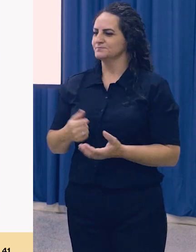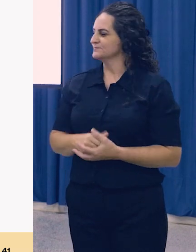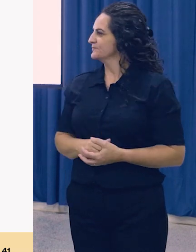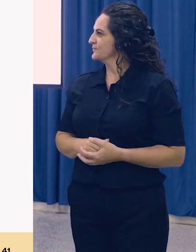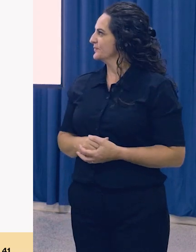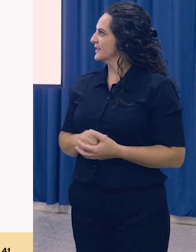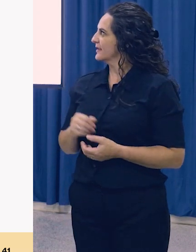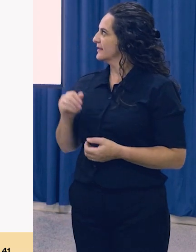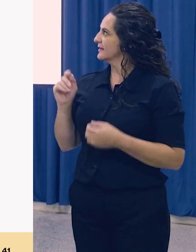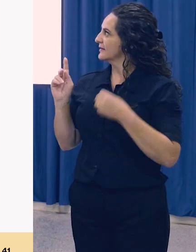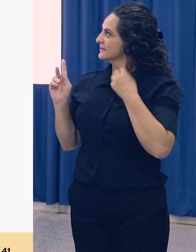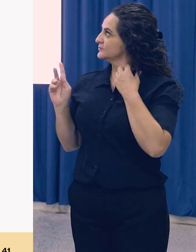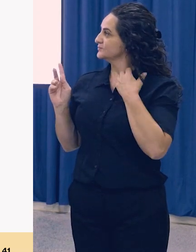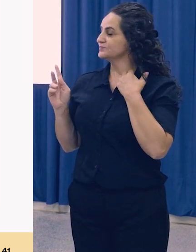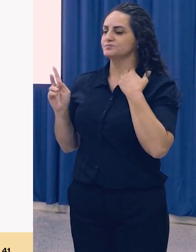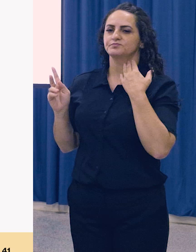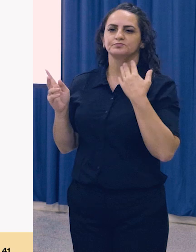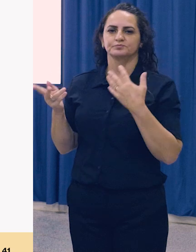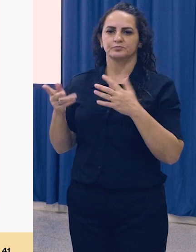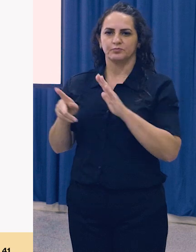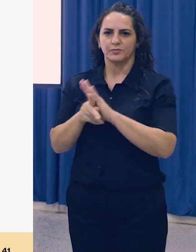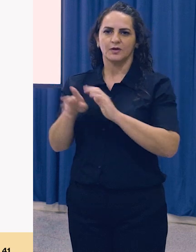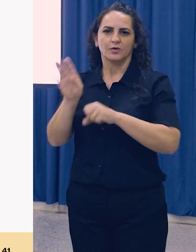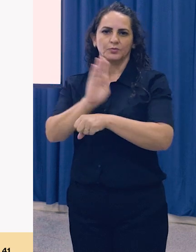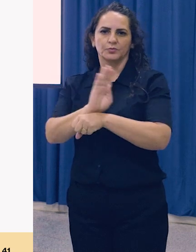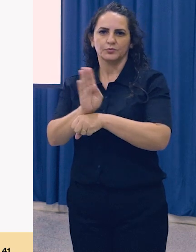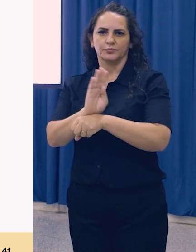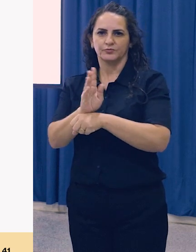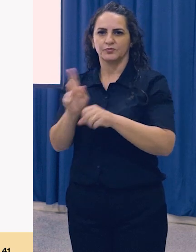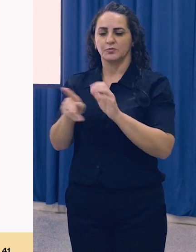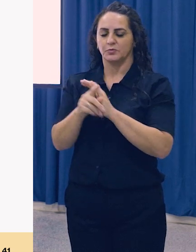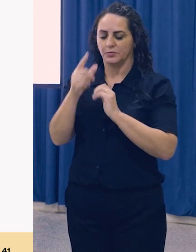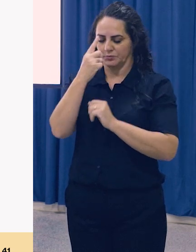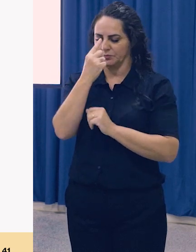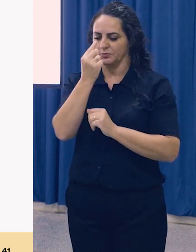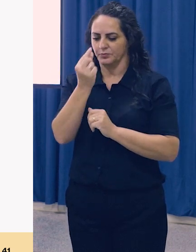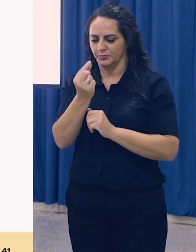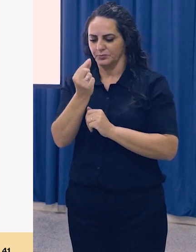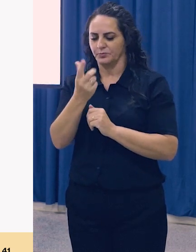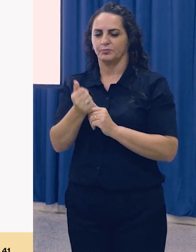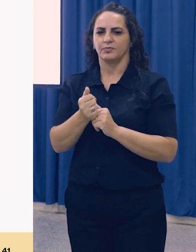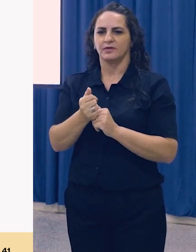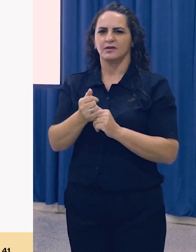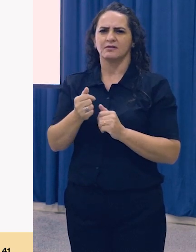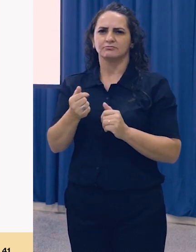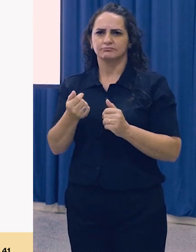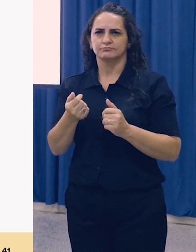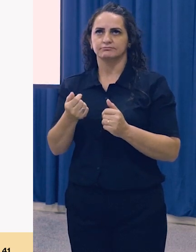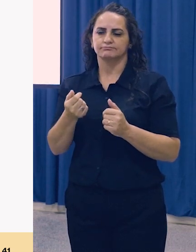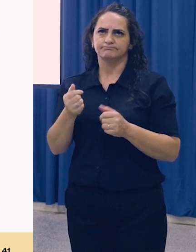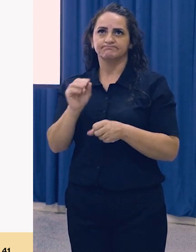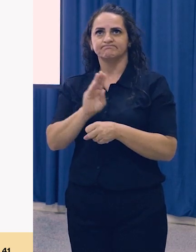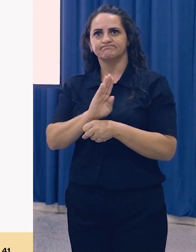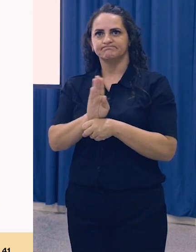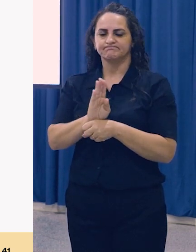caso aqui é do filme A Bruxa de Blair, que é um filme que é como se